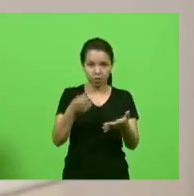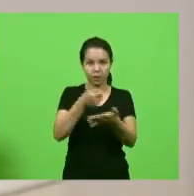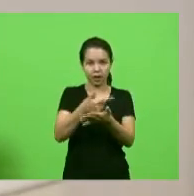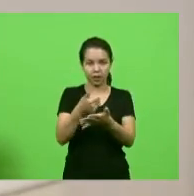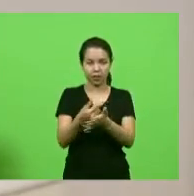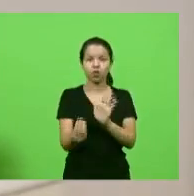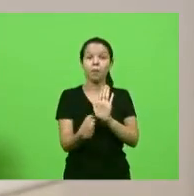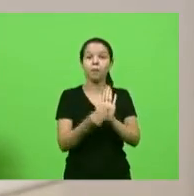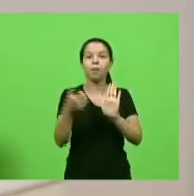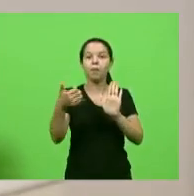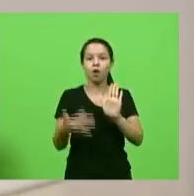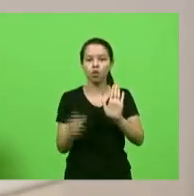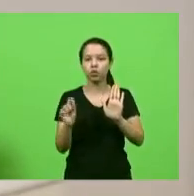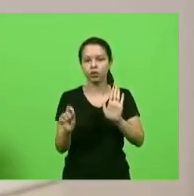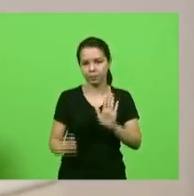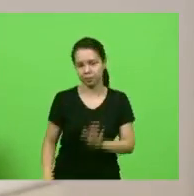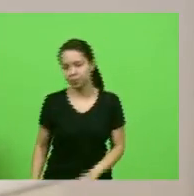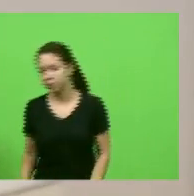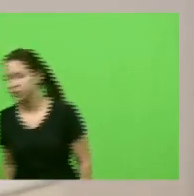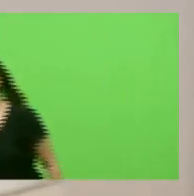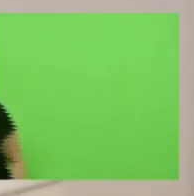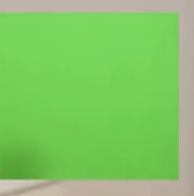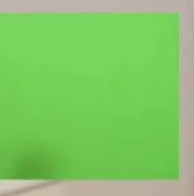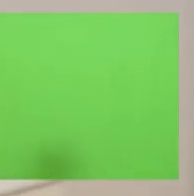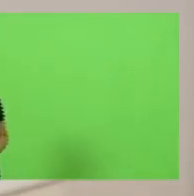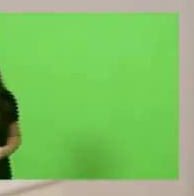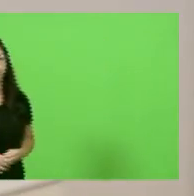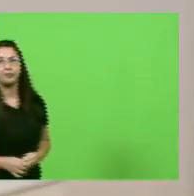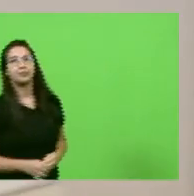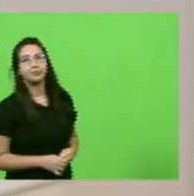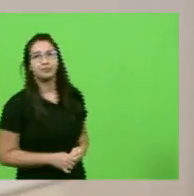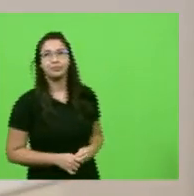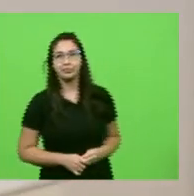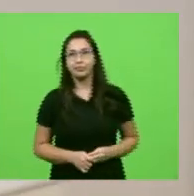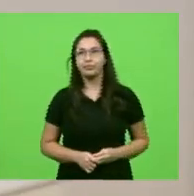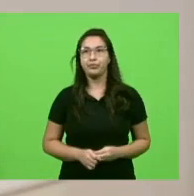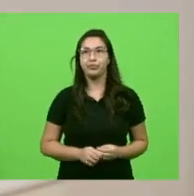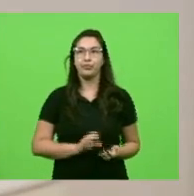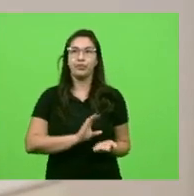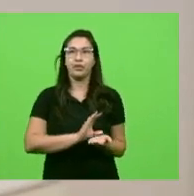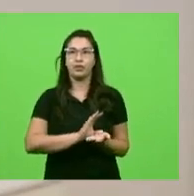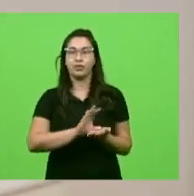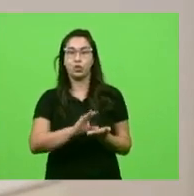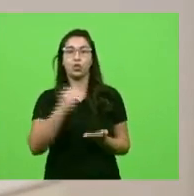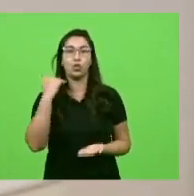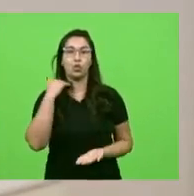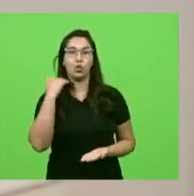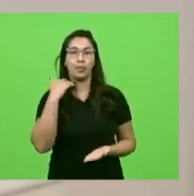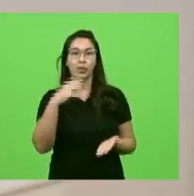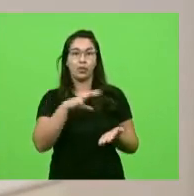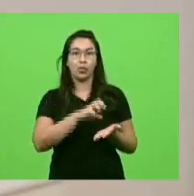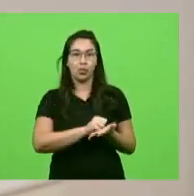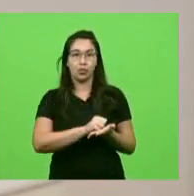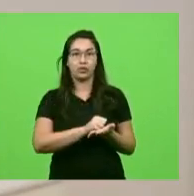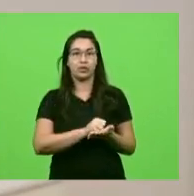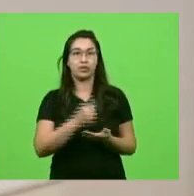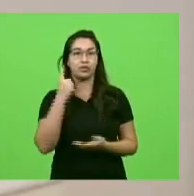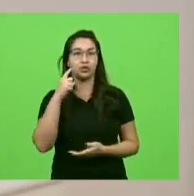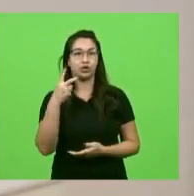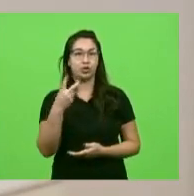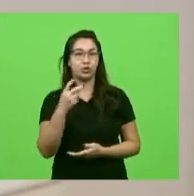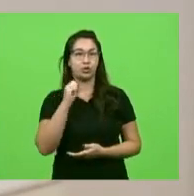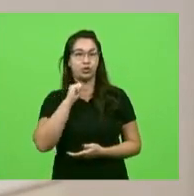valores relativos às notas de empenho foram creditadas na conta bancária da contratada em 2 de abril de